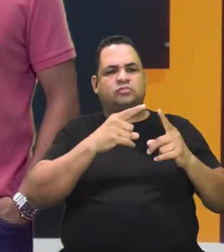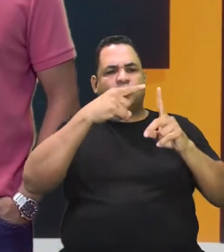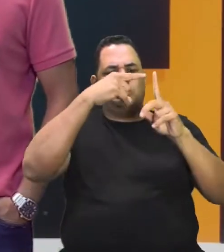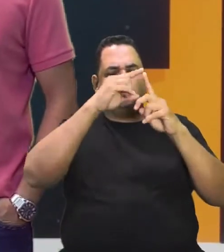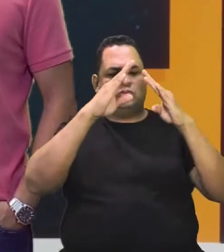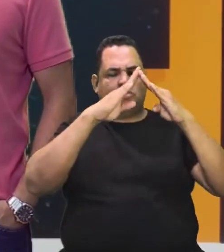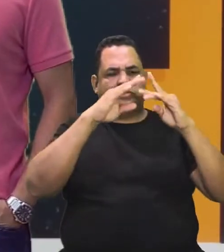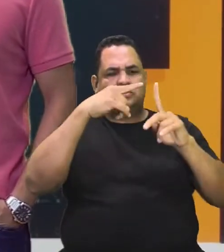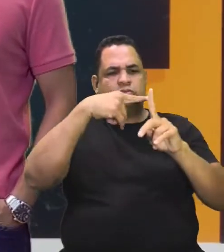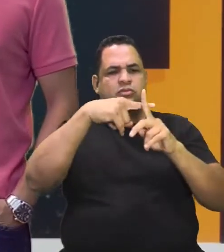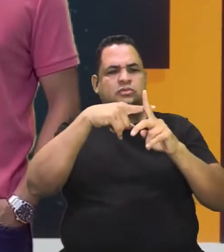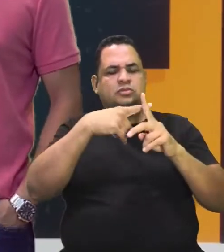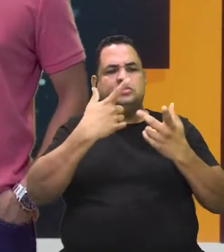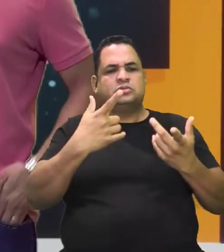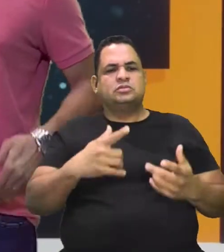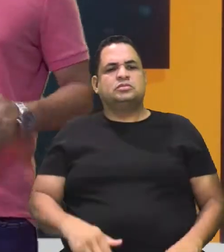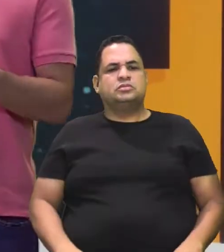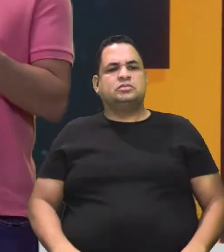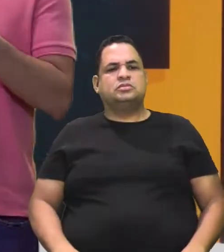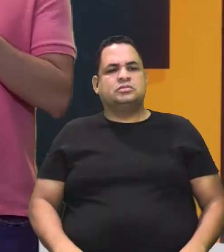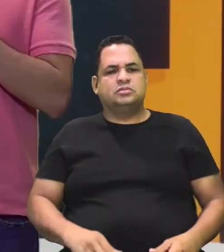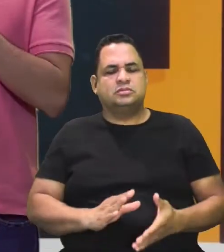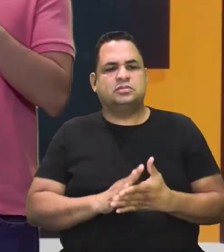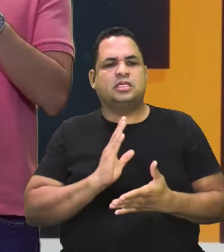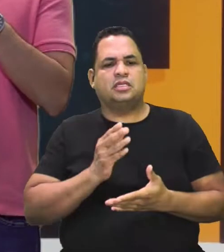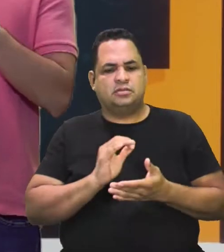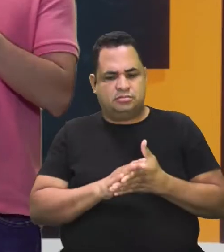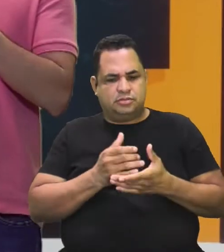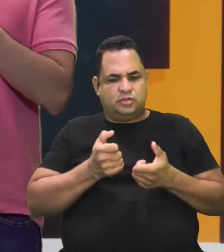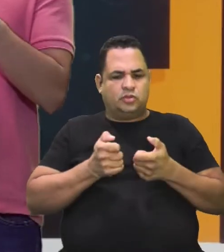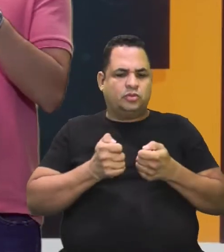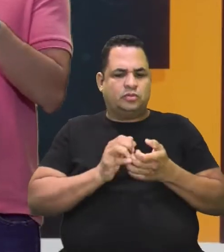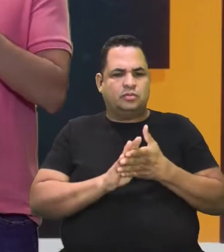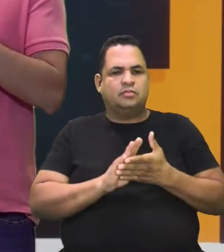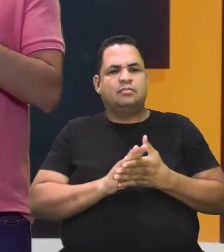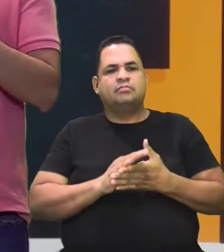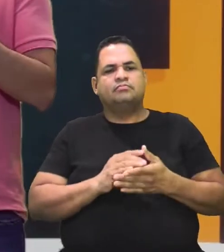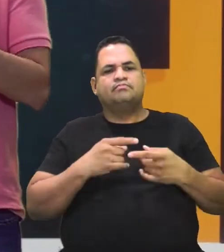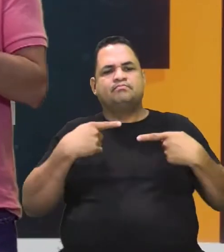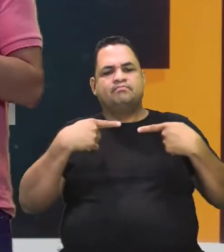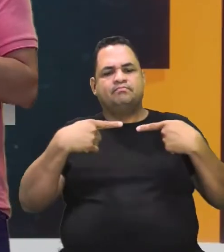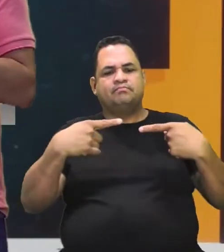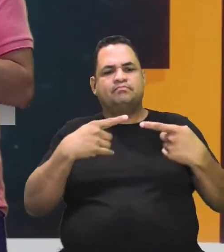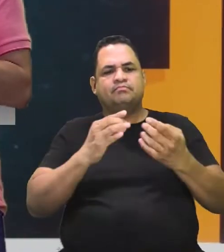Naval? Batalha Naval é plano cartesiano. Já jogou, diretor? Batalha Naval já? A batalha